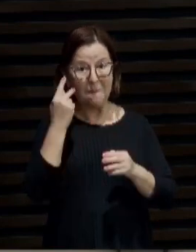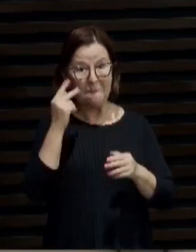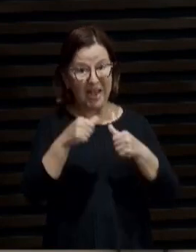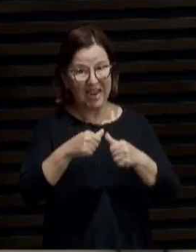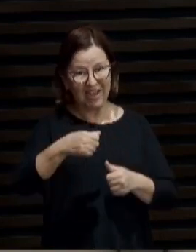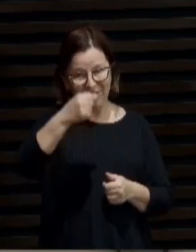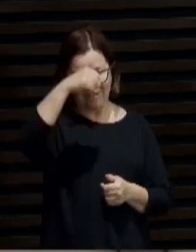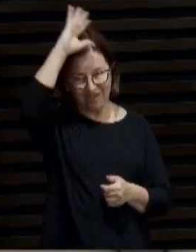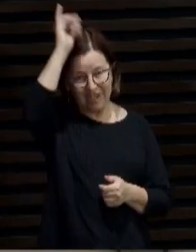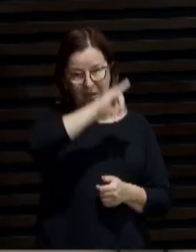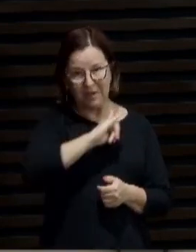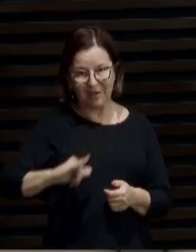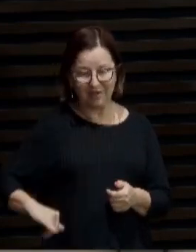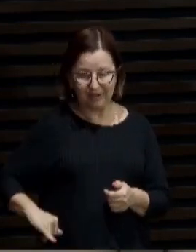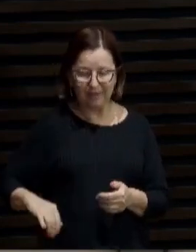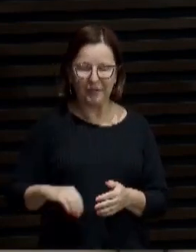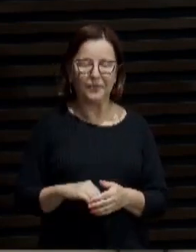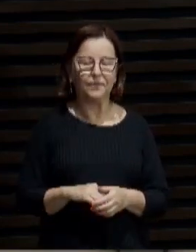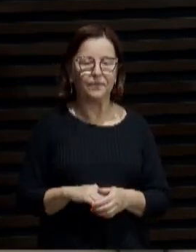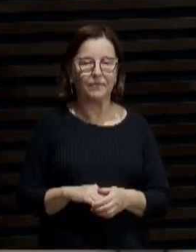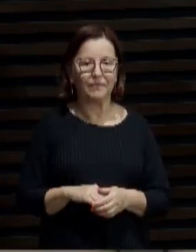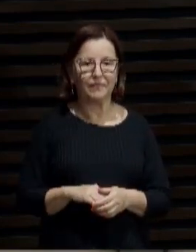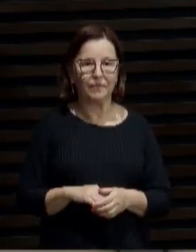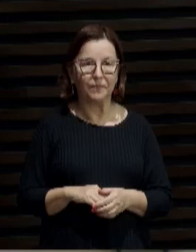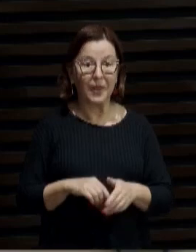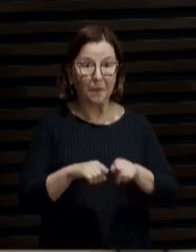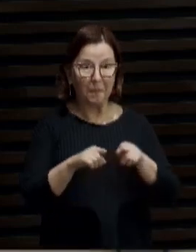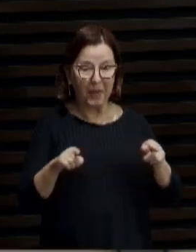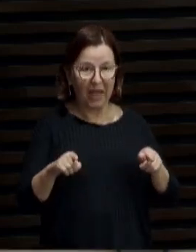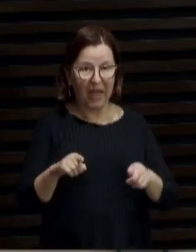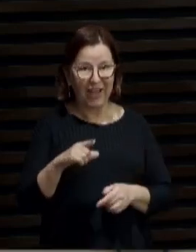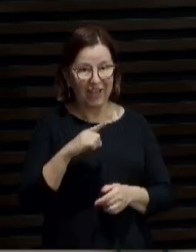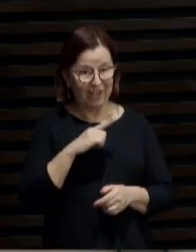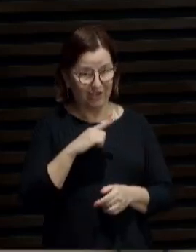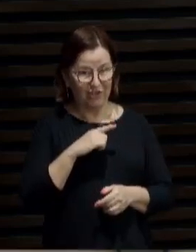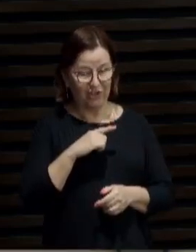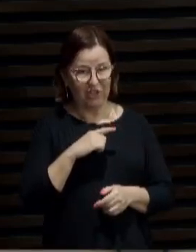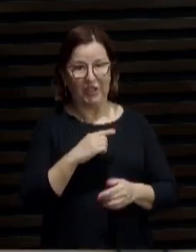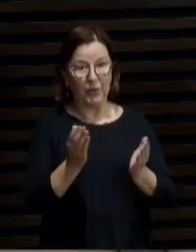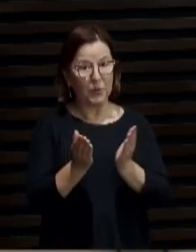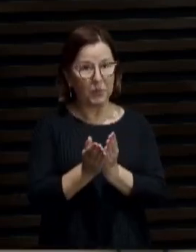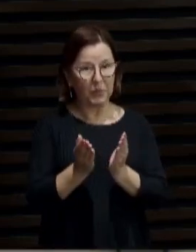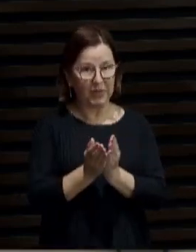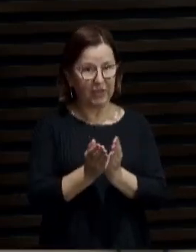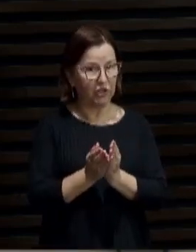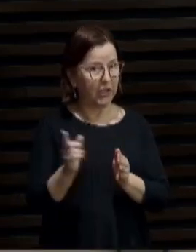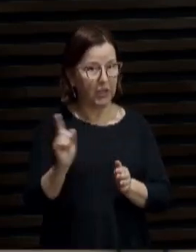E o Senhor elogia esses irmãos por não negarem a fé e não adorarem ao